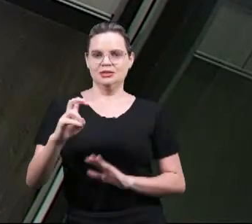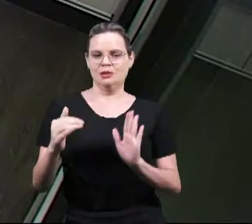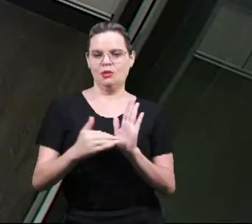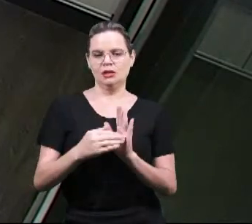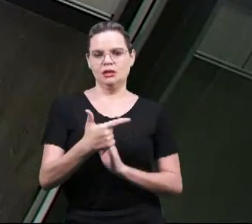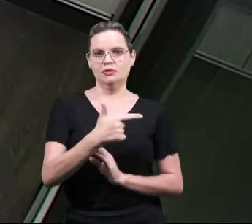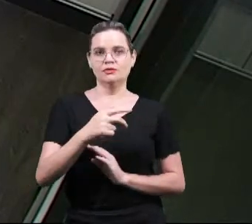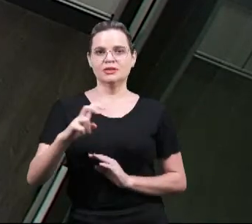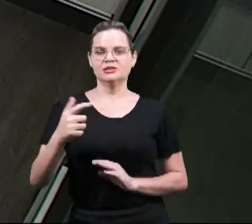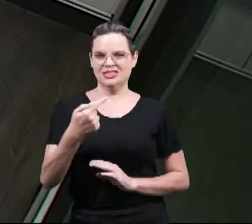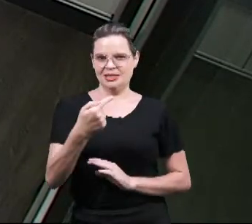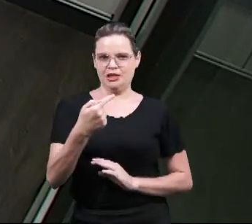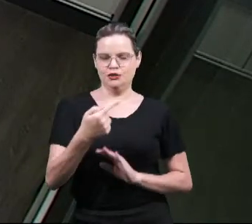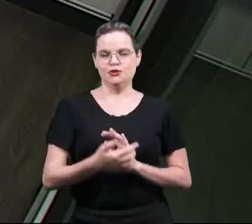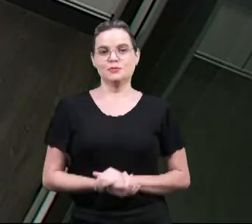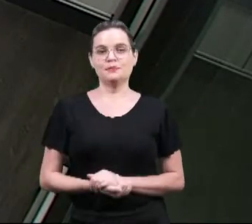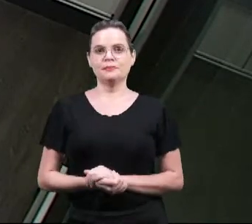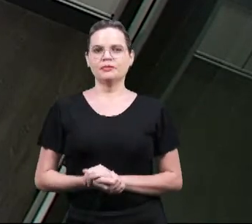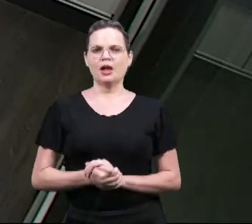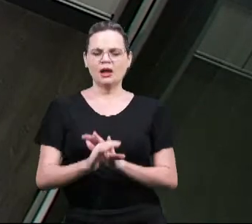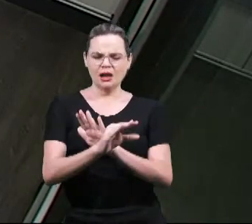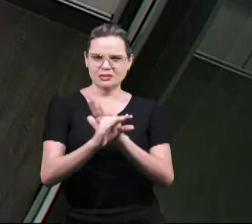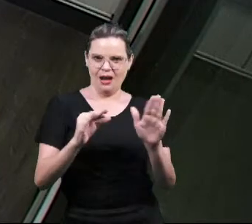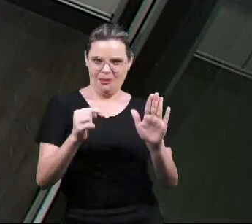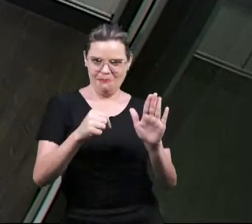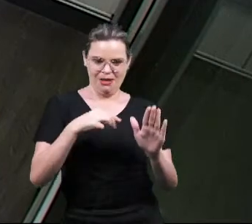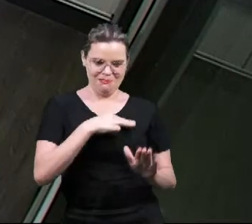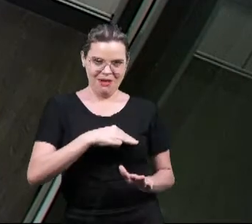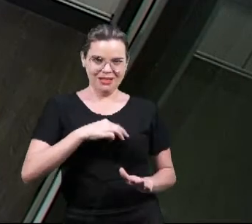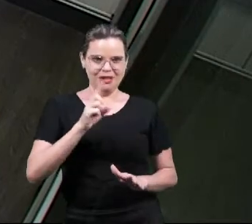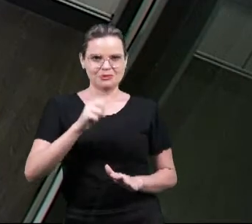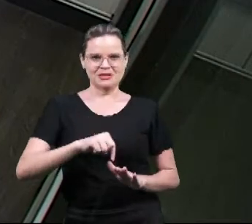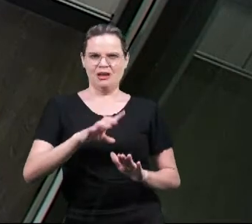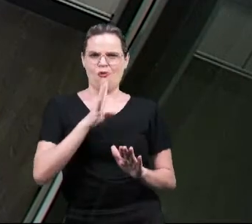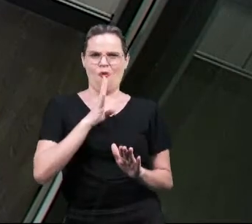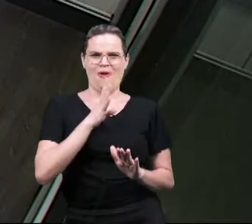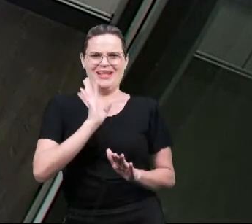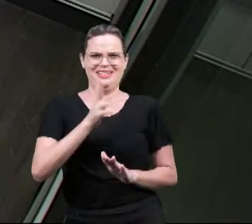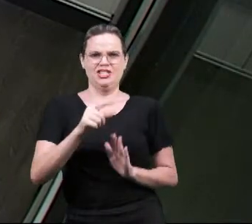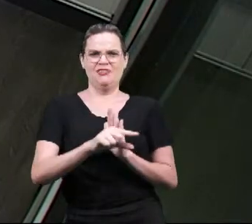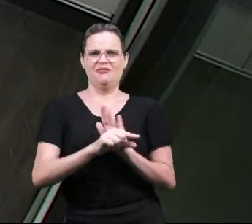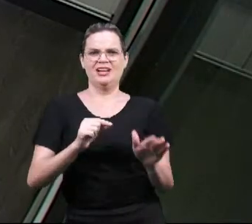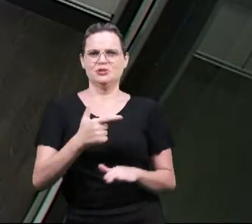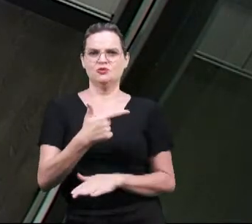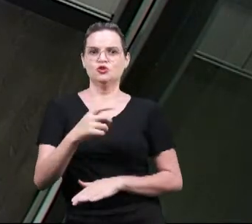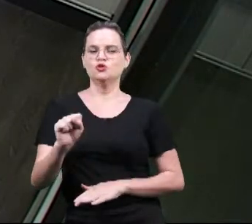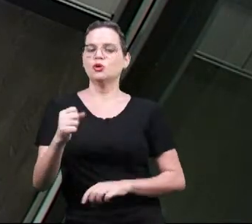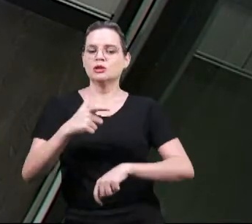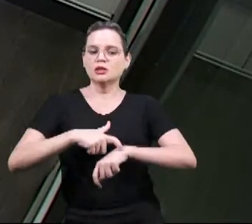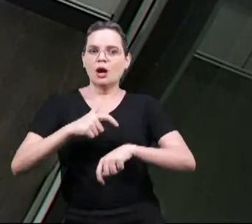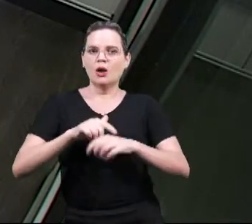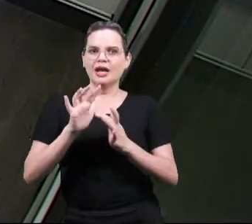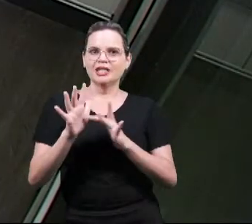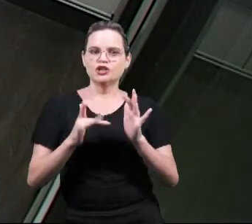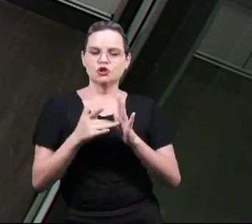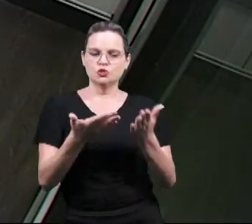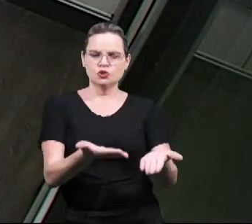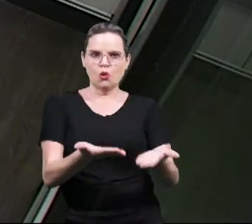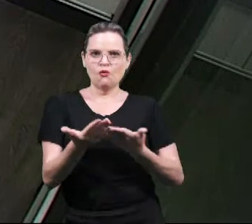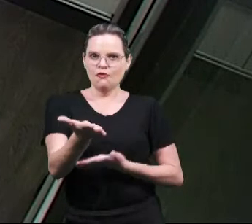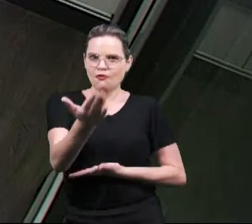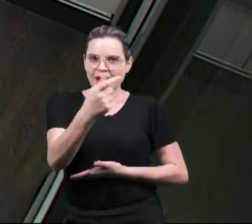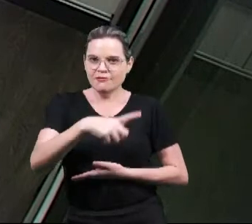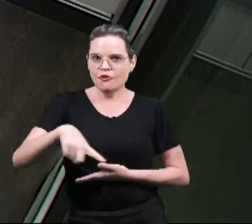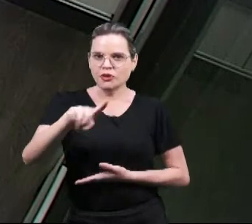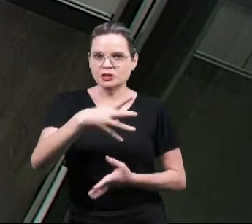27. Esse capítulo de Mateus, ele é muito conhecido pelo verso 28, né? O convite glorioso de Jesus, vinde a mim, todos que